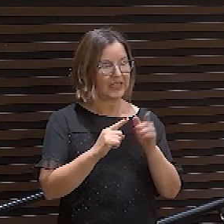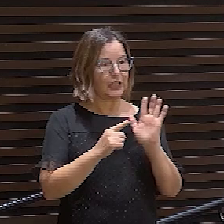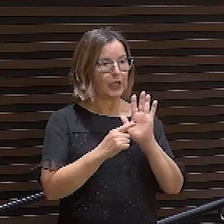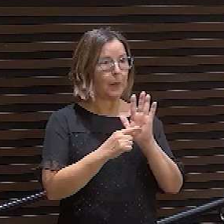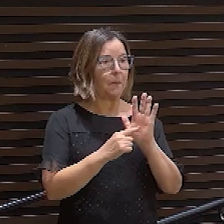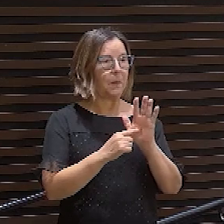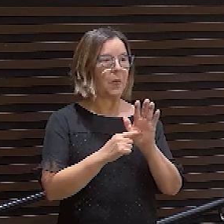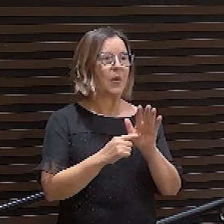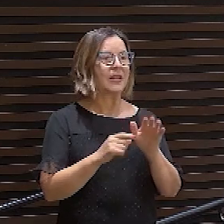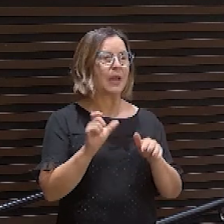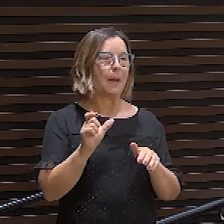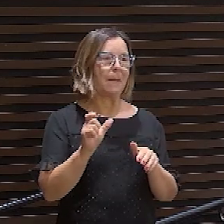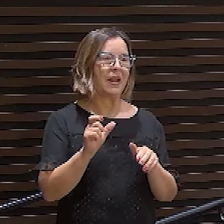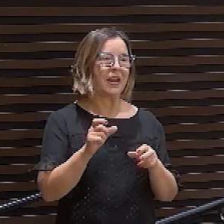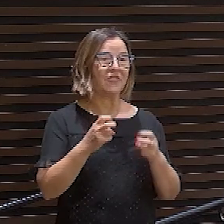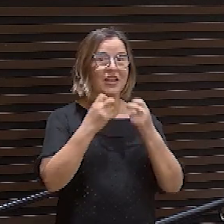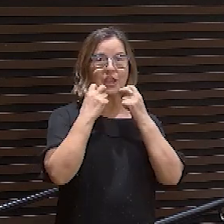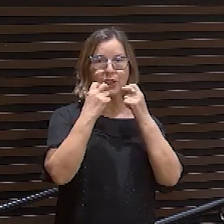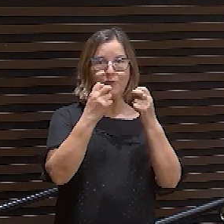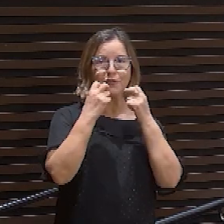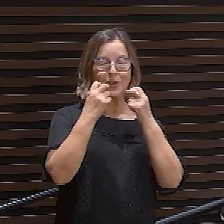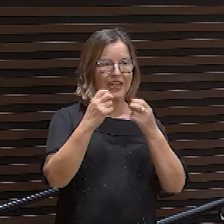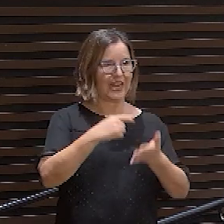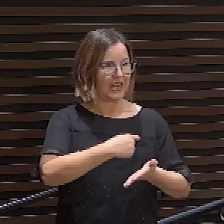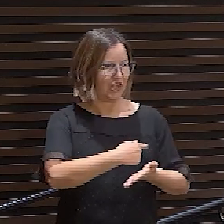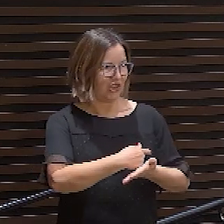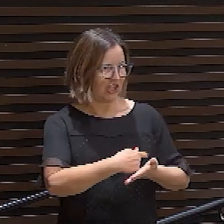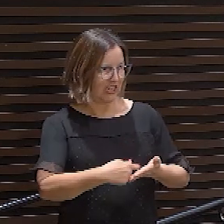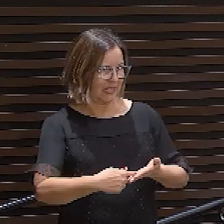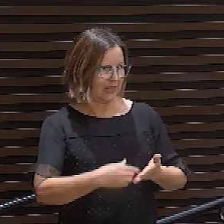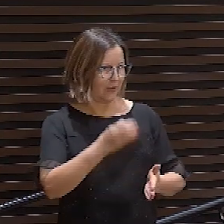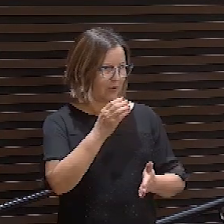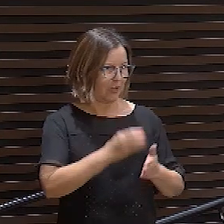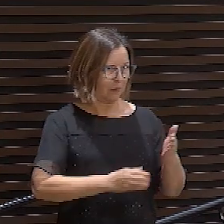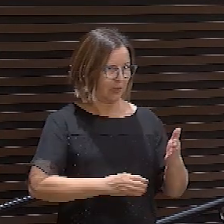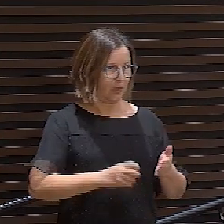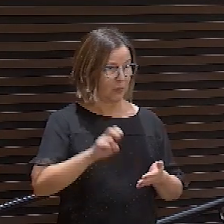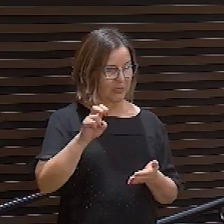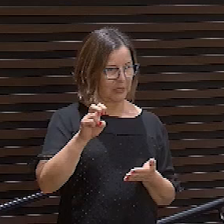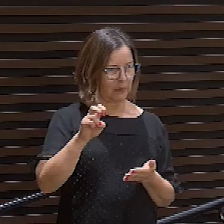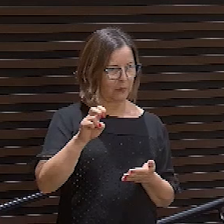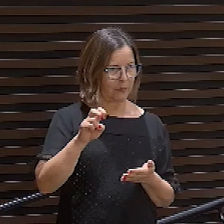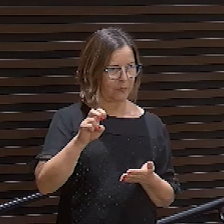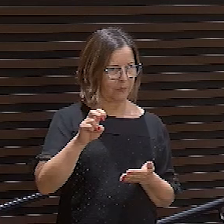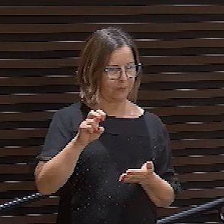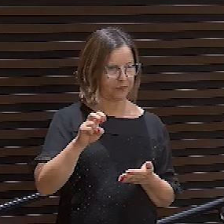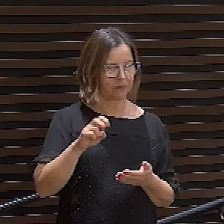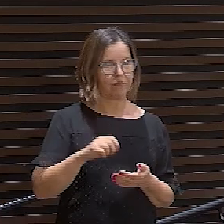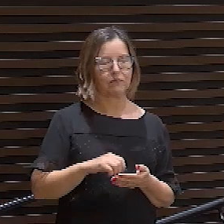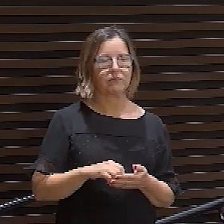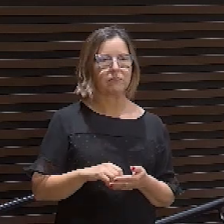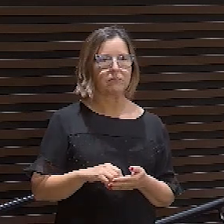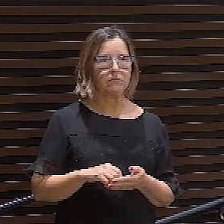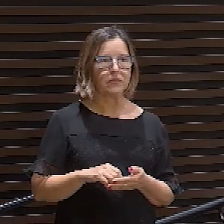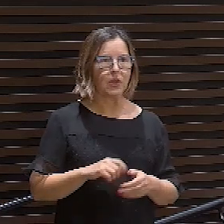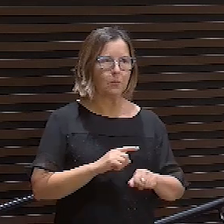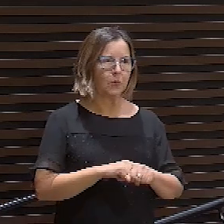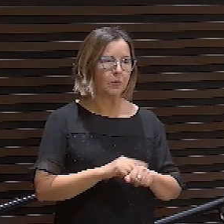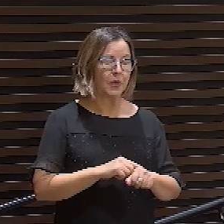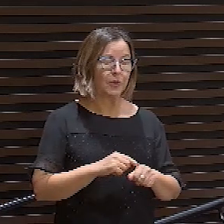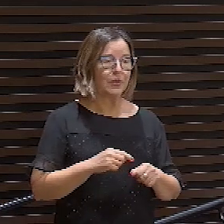é em Gênesis, no capítulo 5, quando nasceu de Sete Enos.